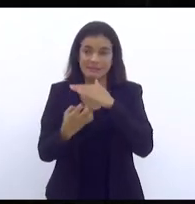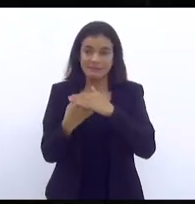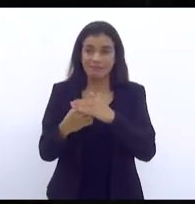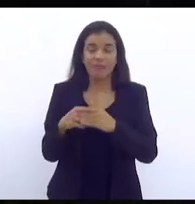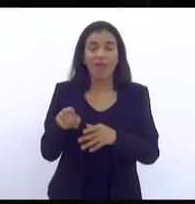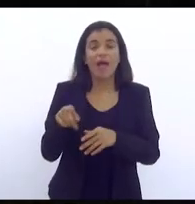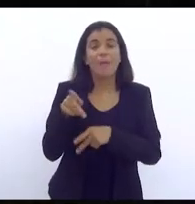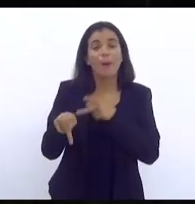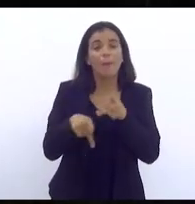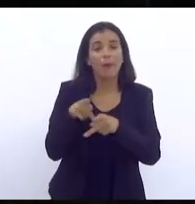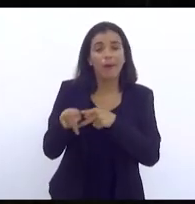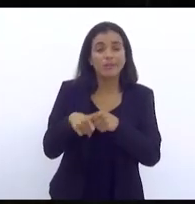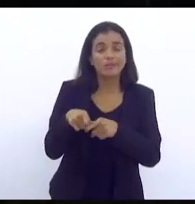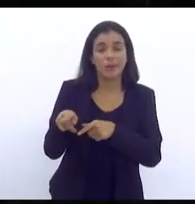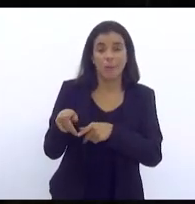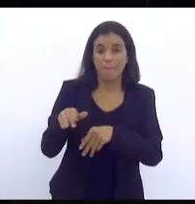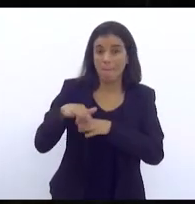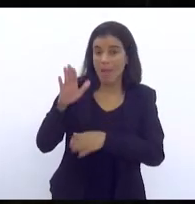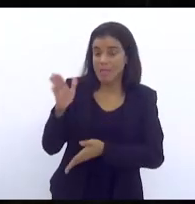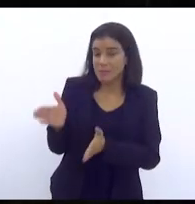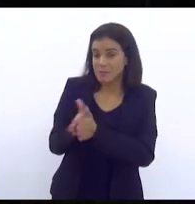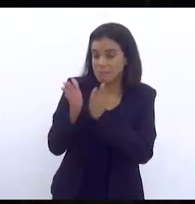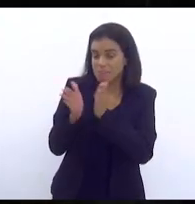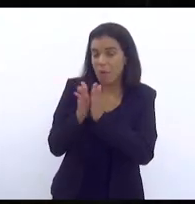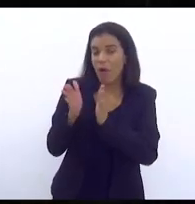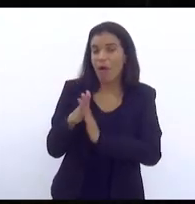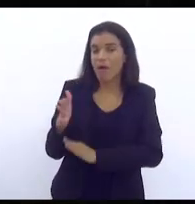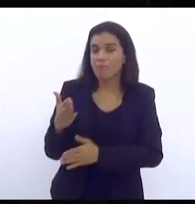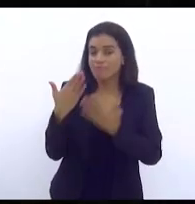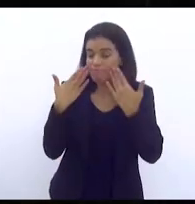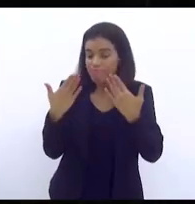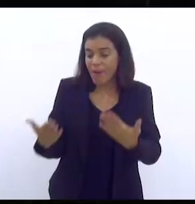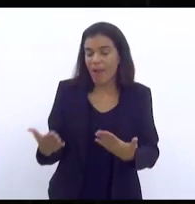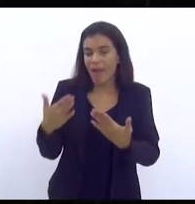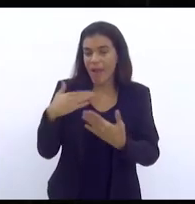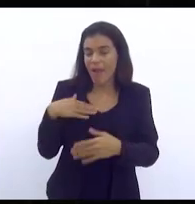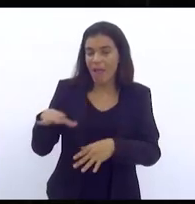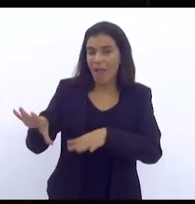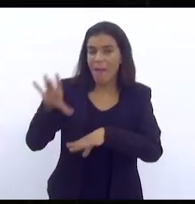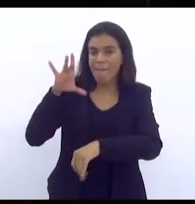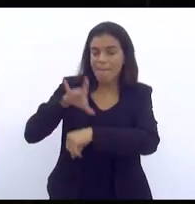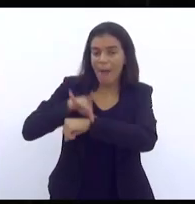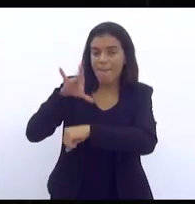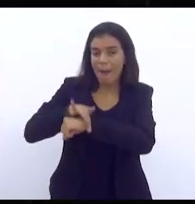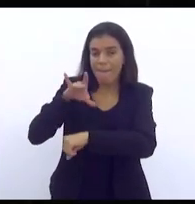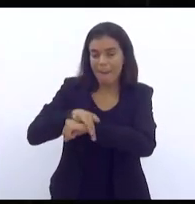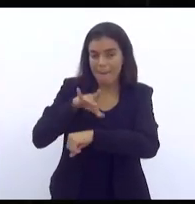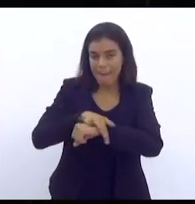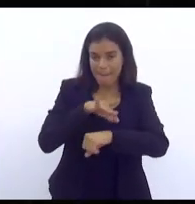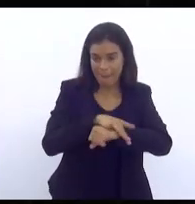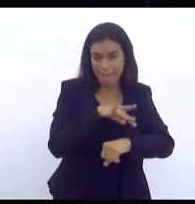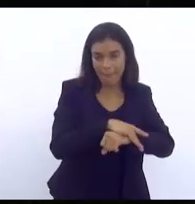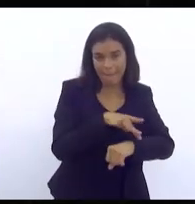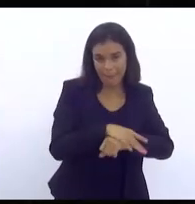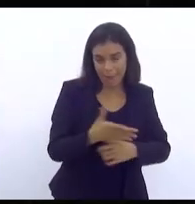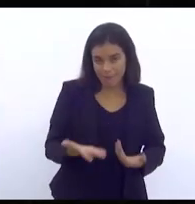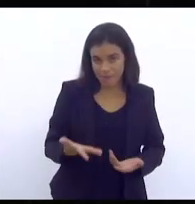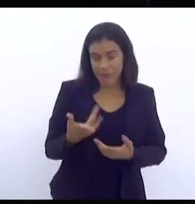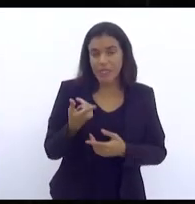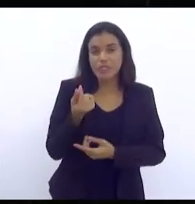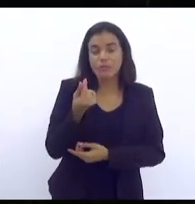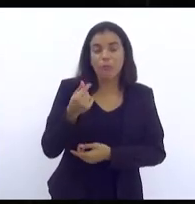populações menos favorecidas expostas a contaminação e a doenças onerando consequentemente os cofres